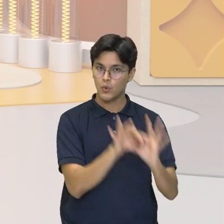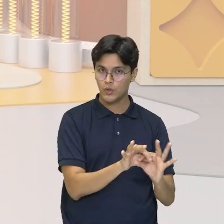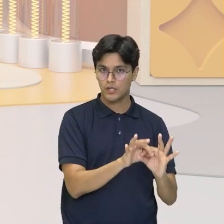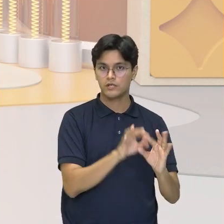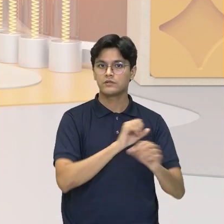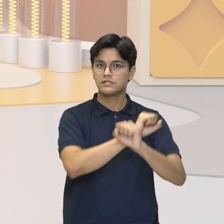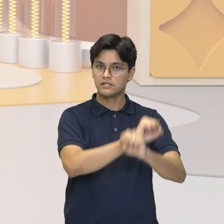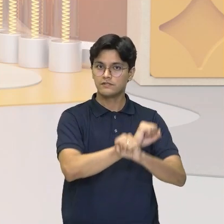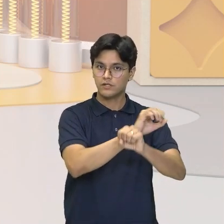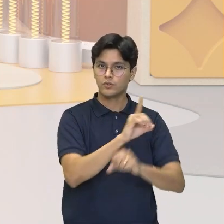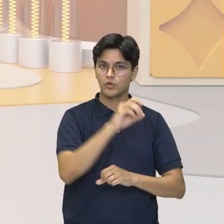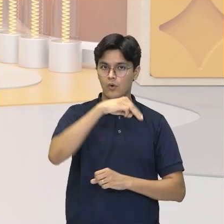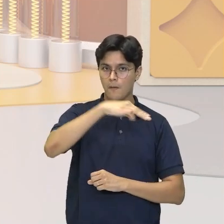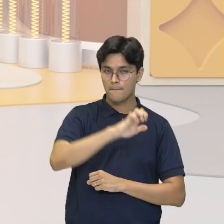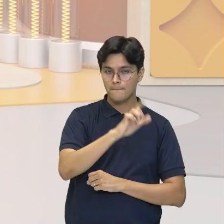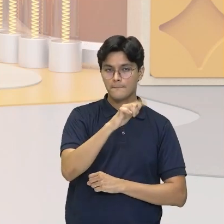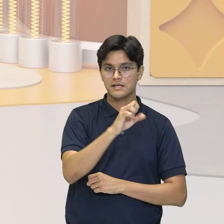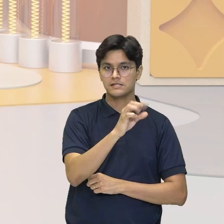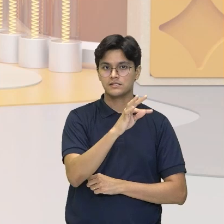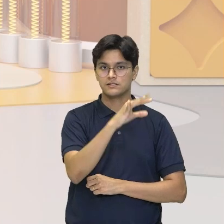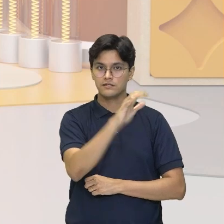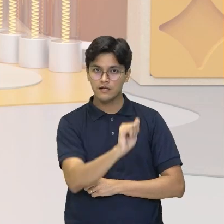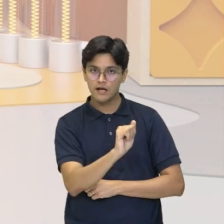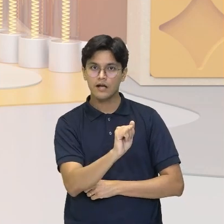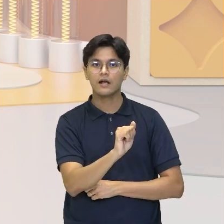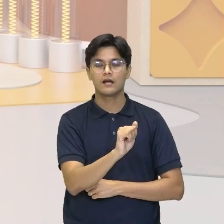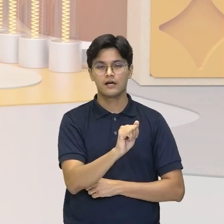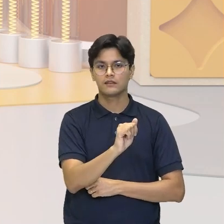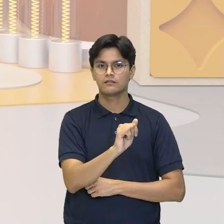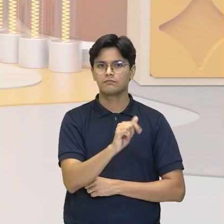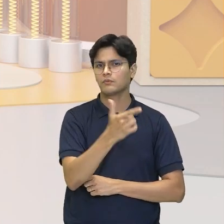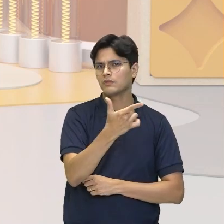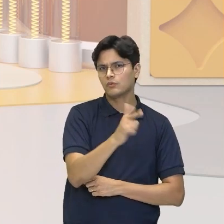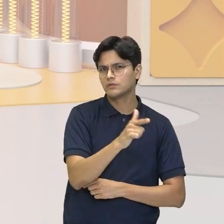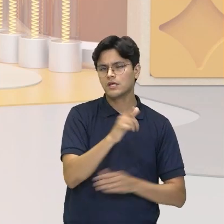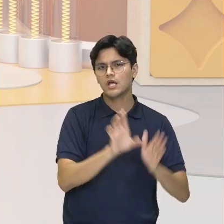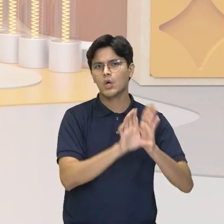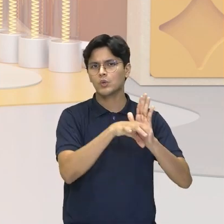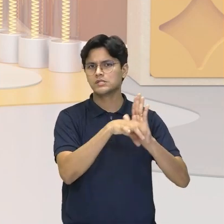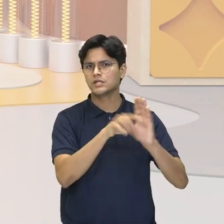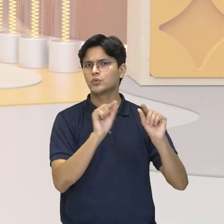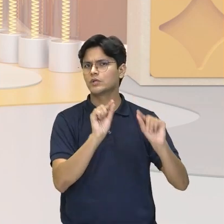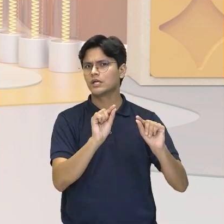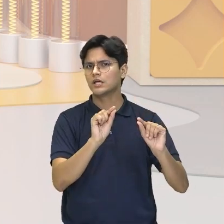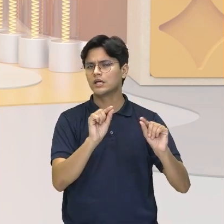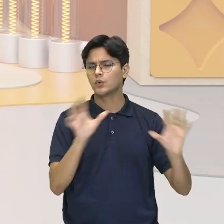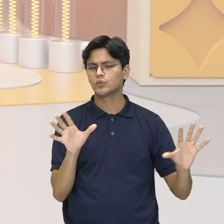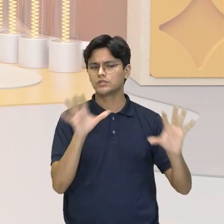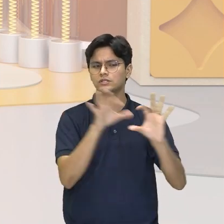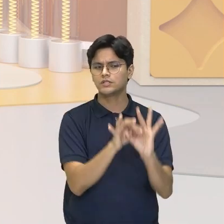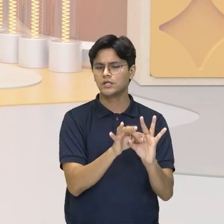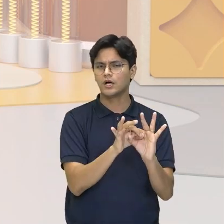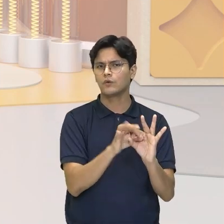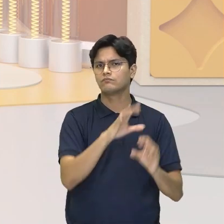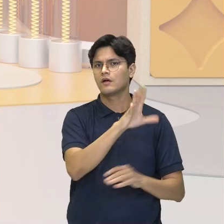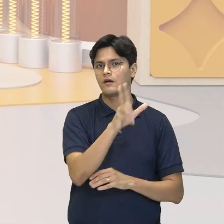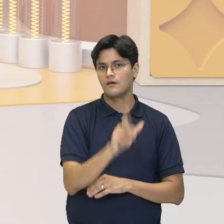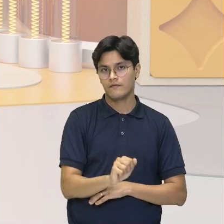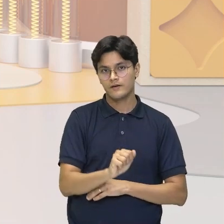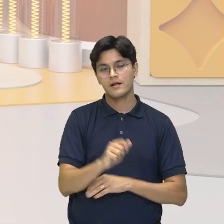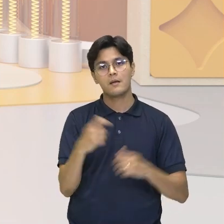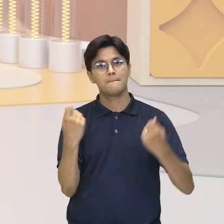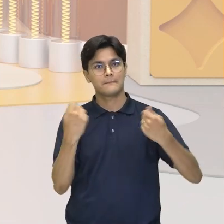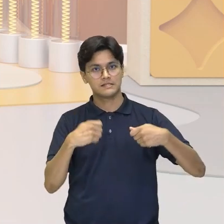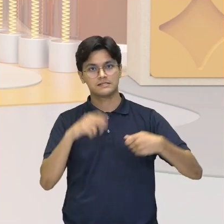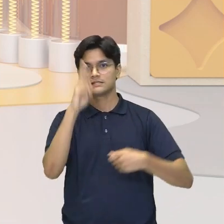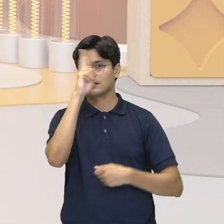que não havia aquele conceito de união da África. Quando falamos de África, a gente tem que pensar em mais de 2.000